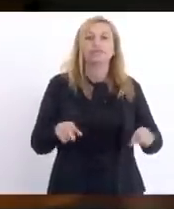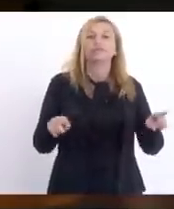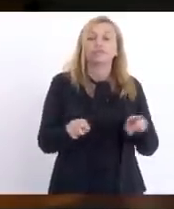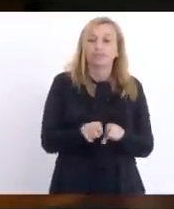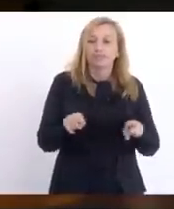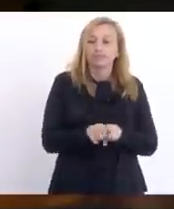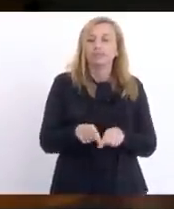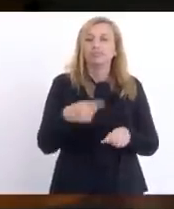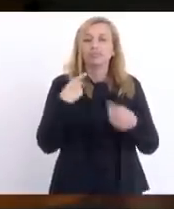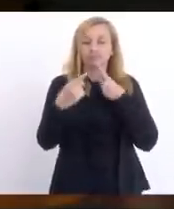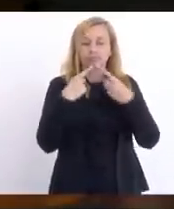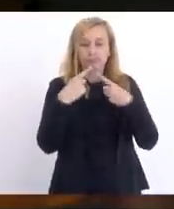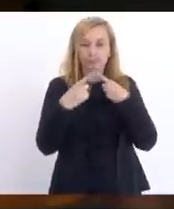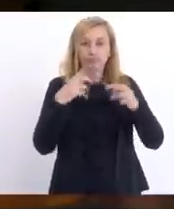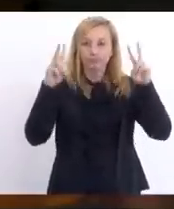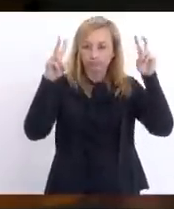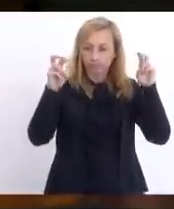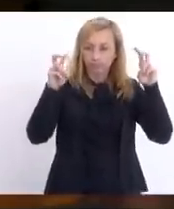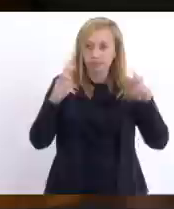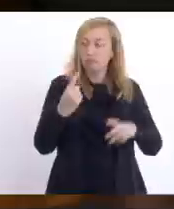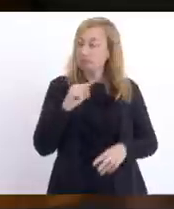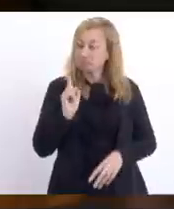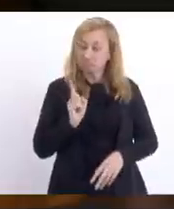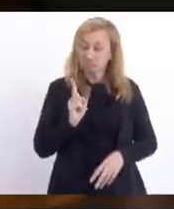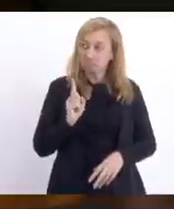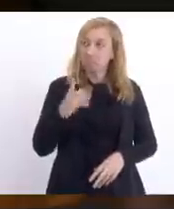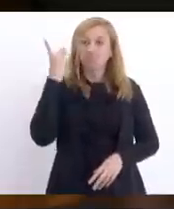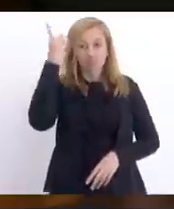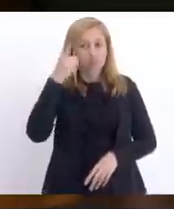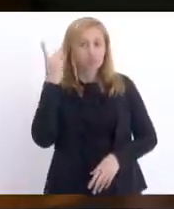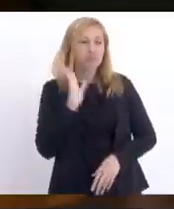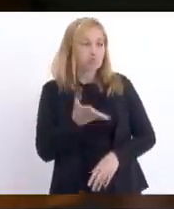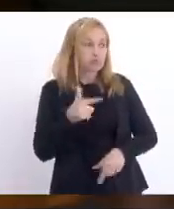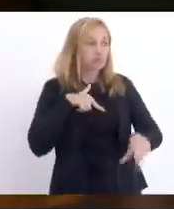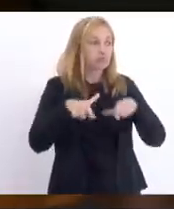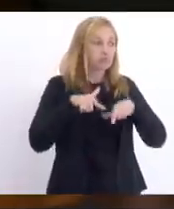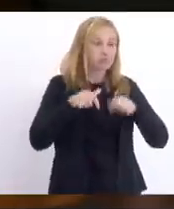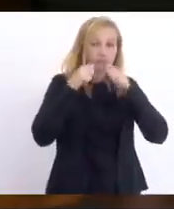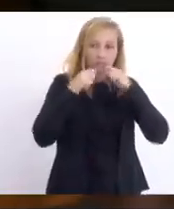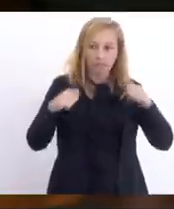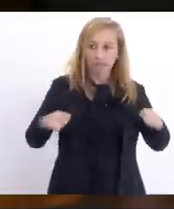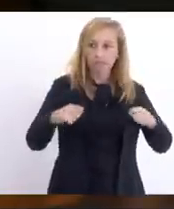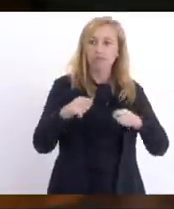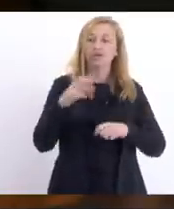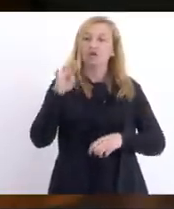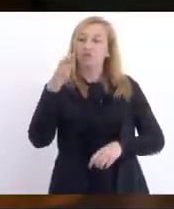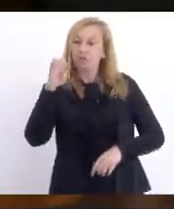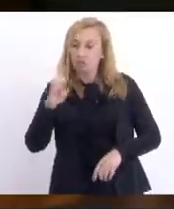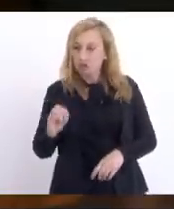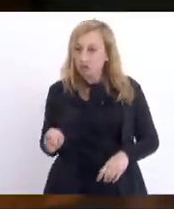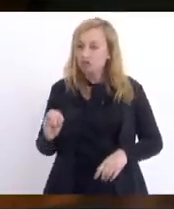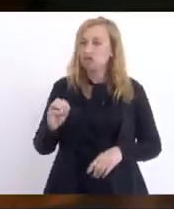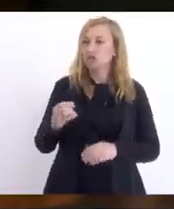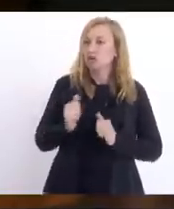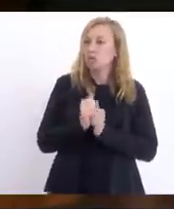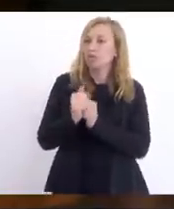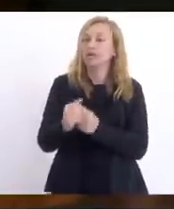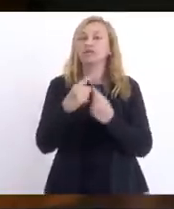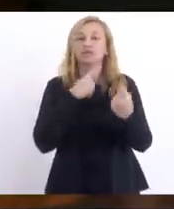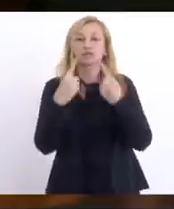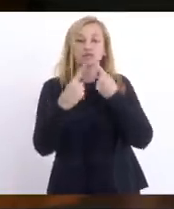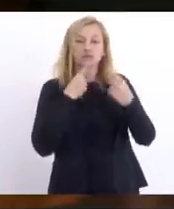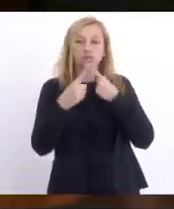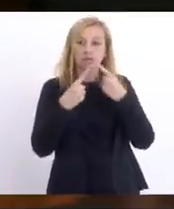esse tema, né? Eu ainda não era deputada, mas já trabalhava aqui na assessoria do Freixo e acompanhei muito esse